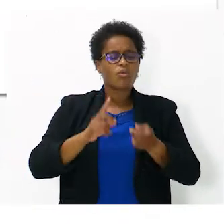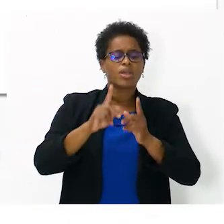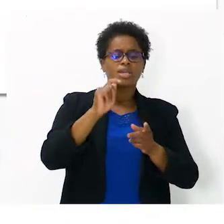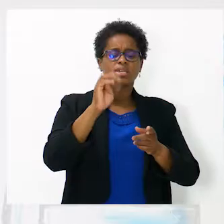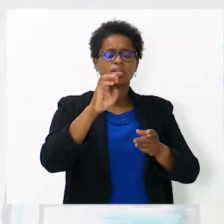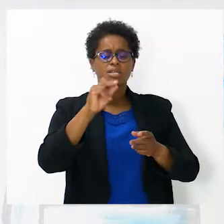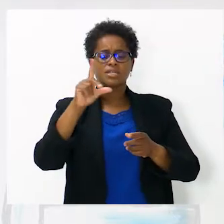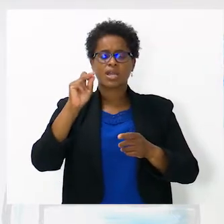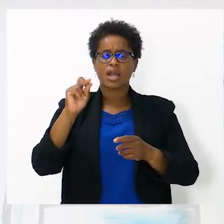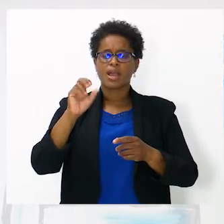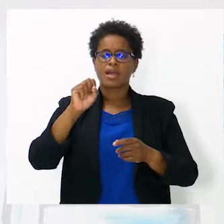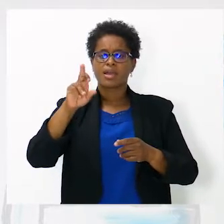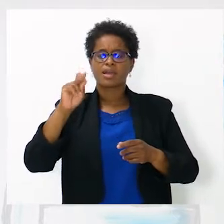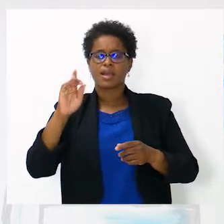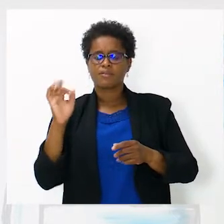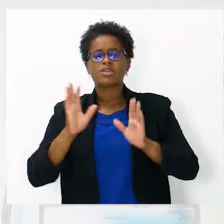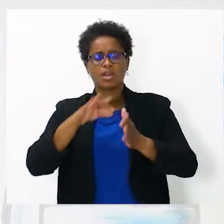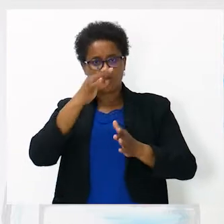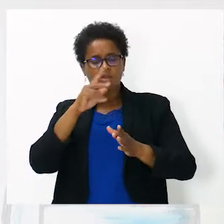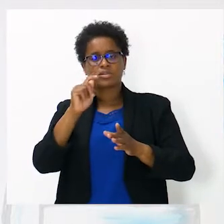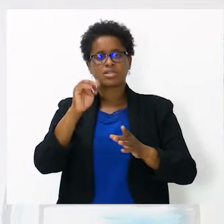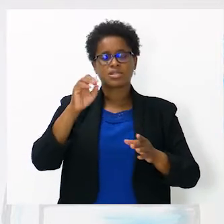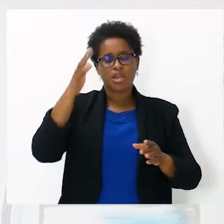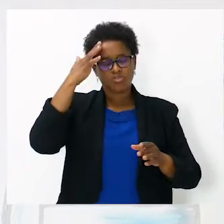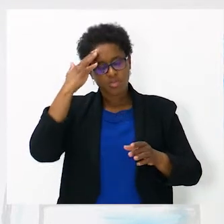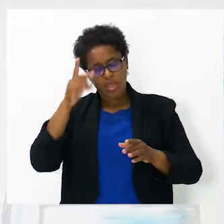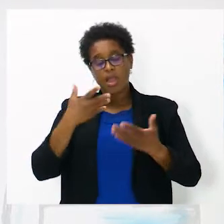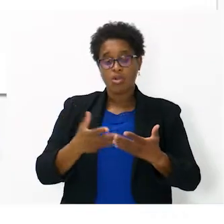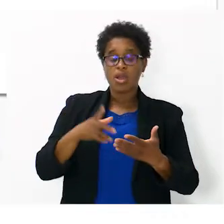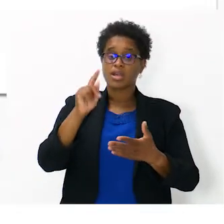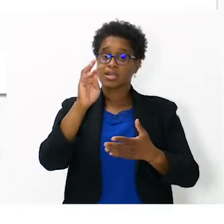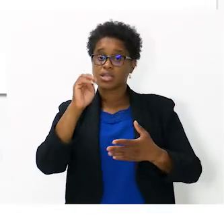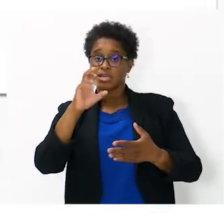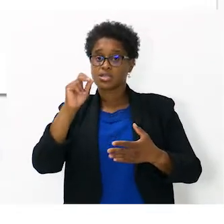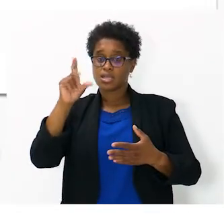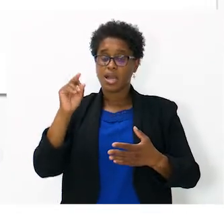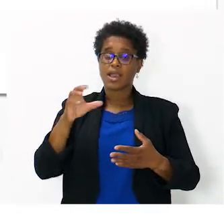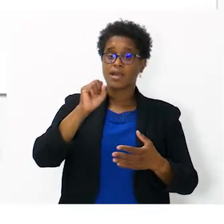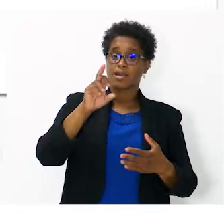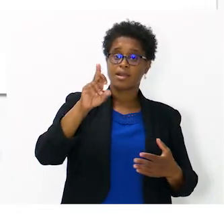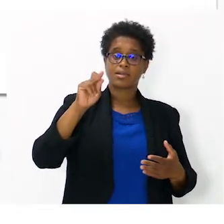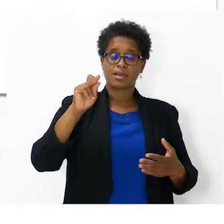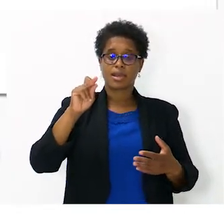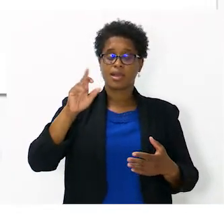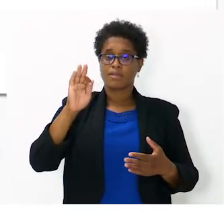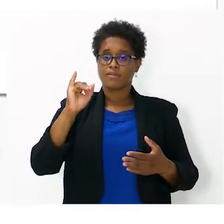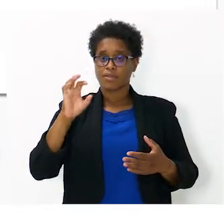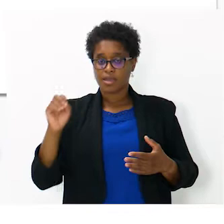escala gráfica. Já falamos de escala numérica, agora vamos ver escala gráfica. É representada por um segmento de